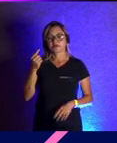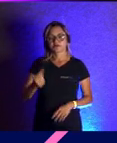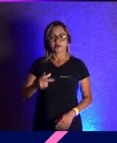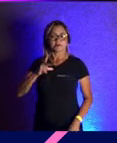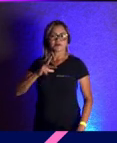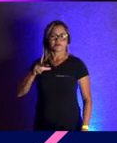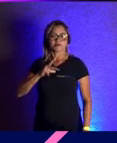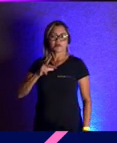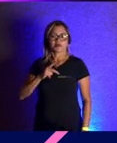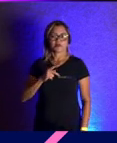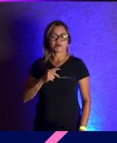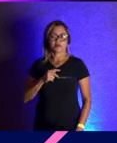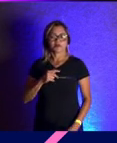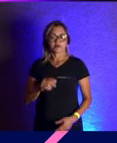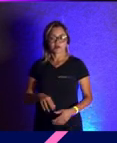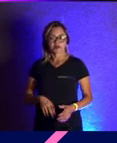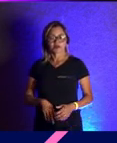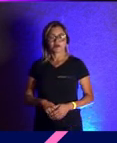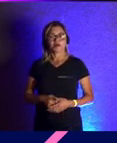que colocam